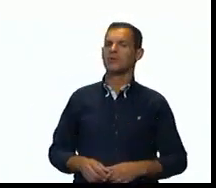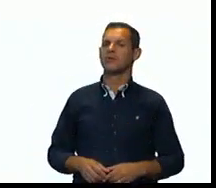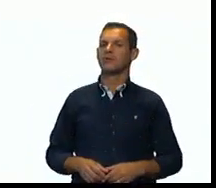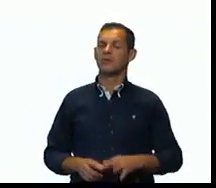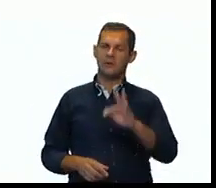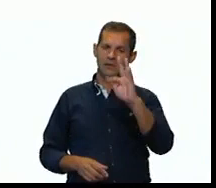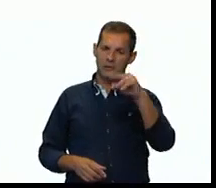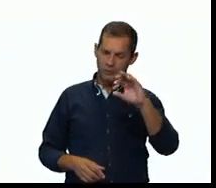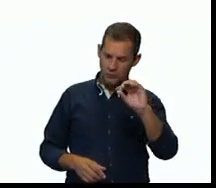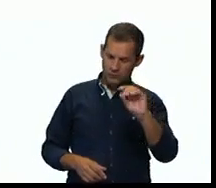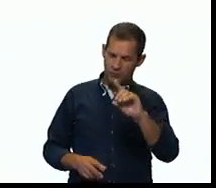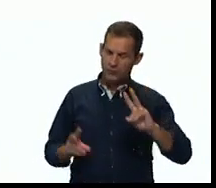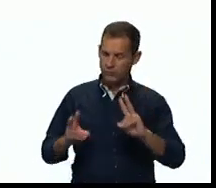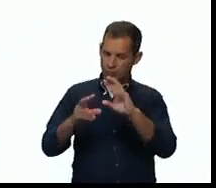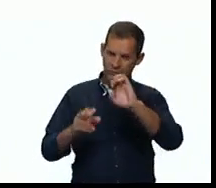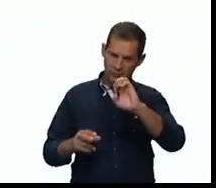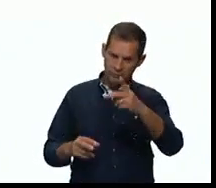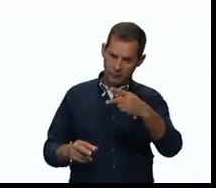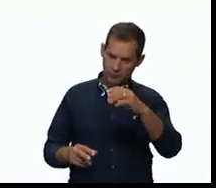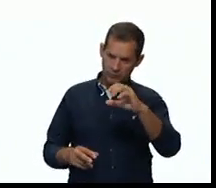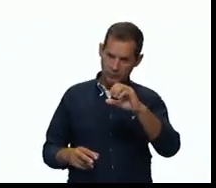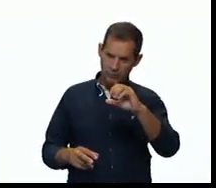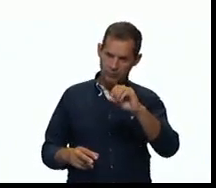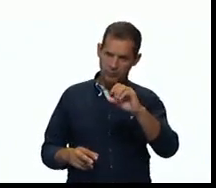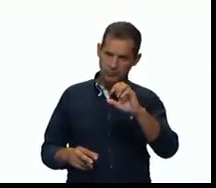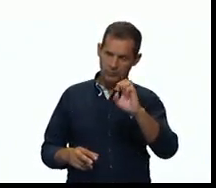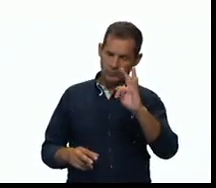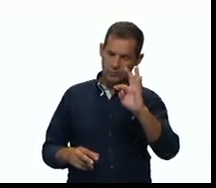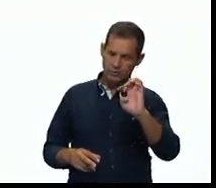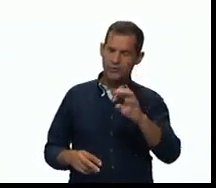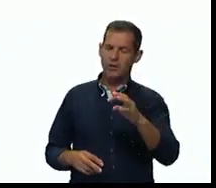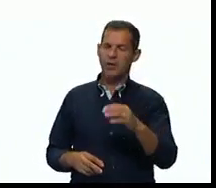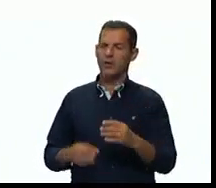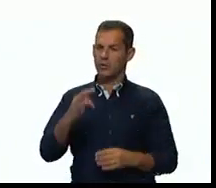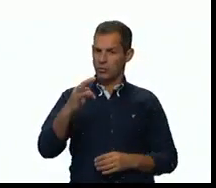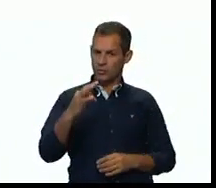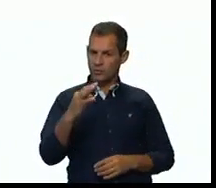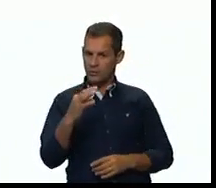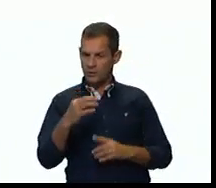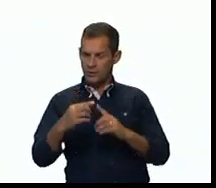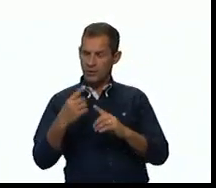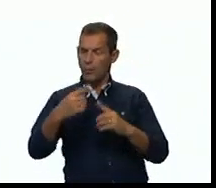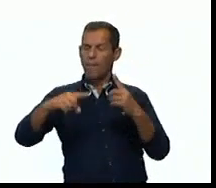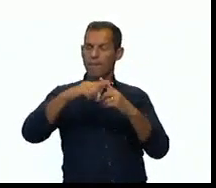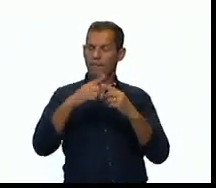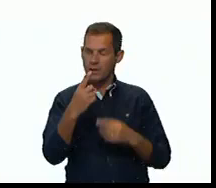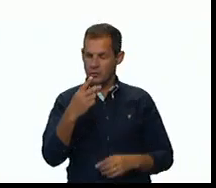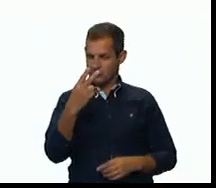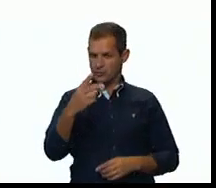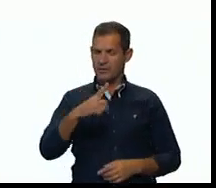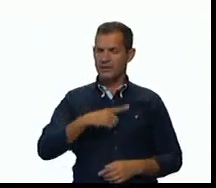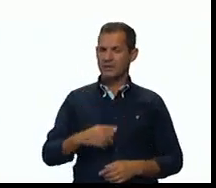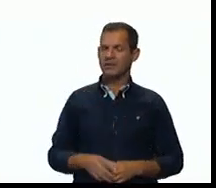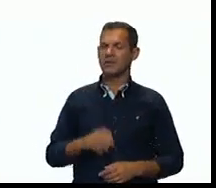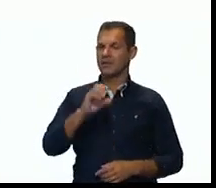do expoente. Então, aqui eu tenho o t nosso está elevado a 1, 1 mais 1, 2. Então, eu vou ter